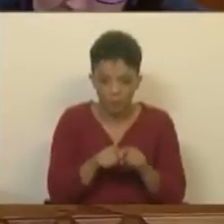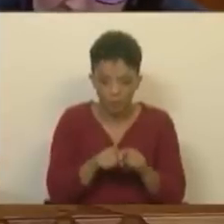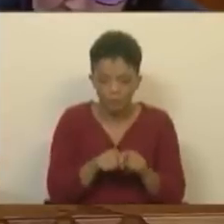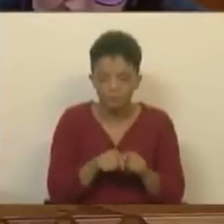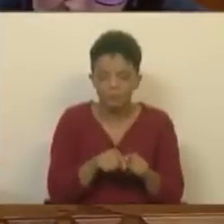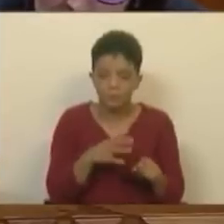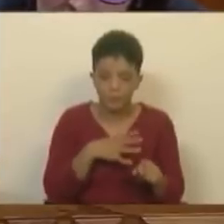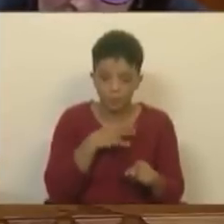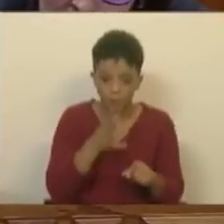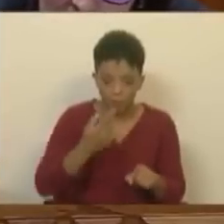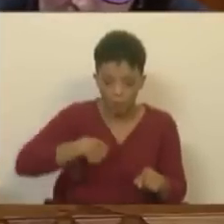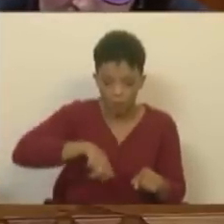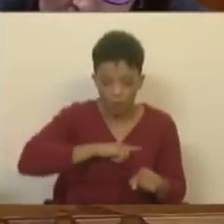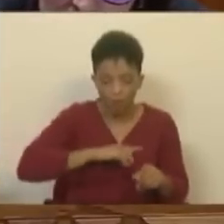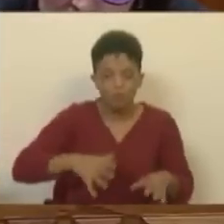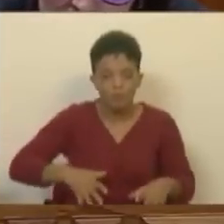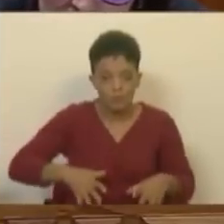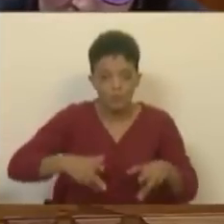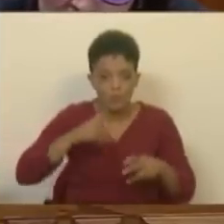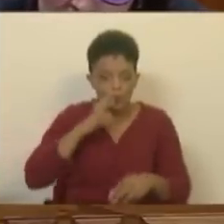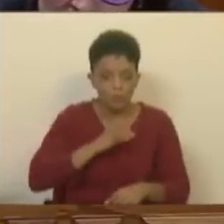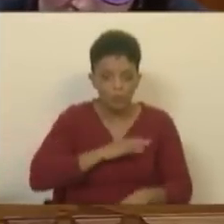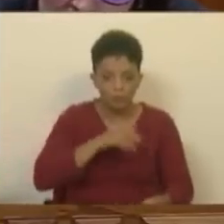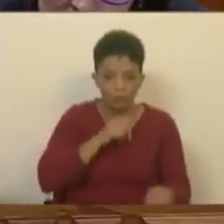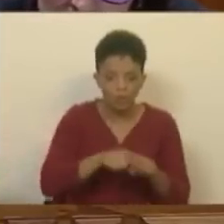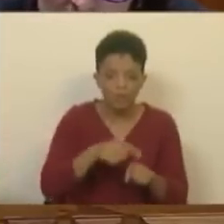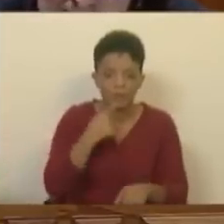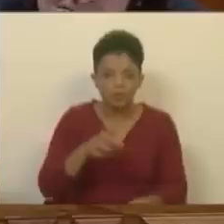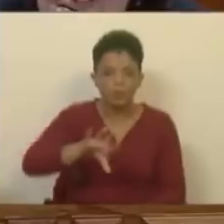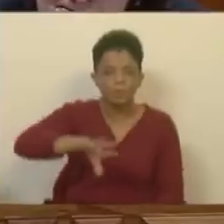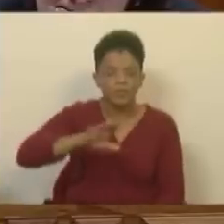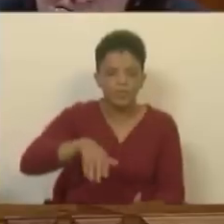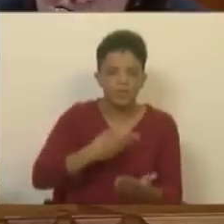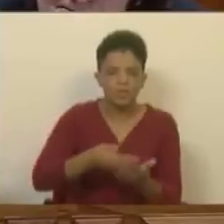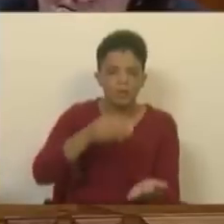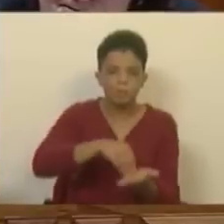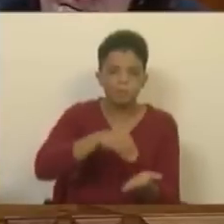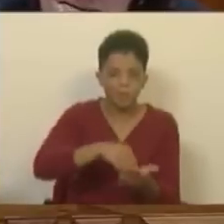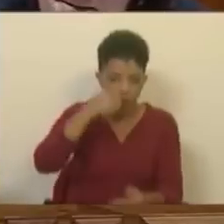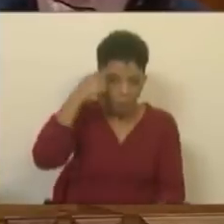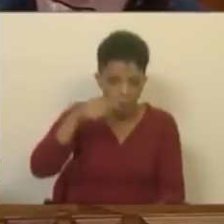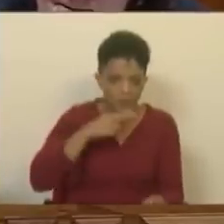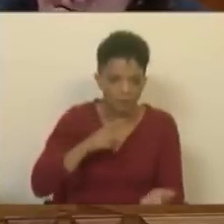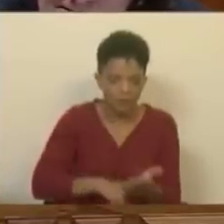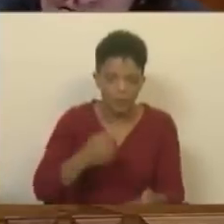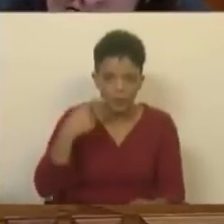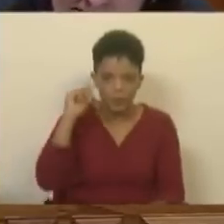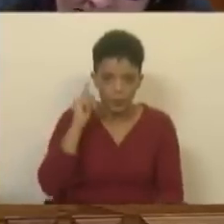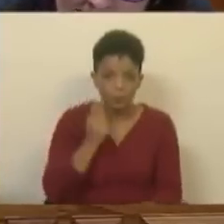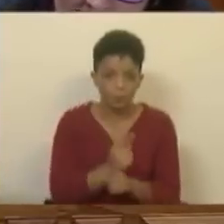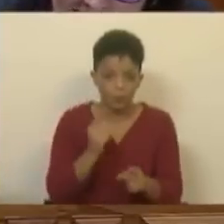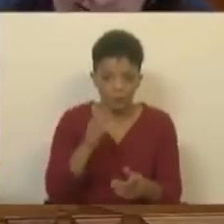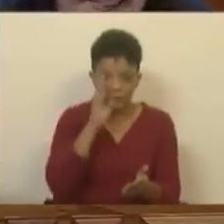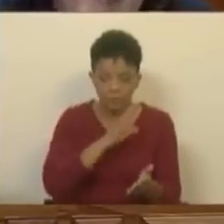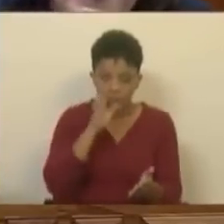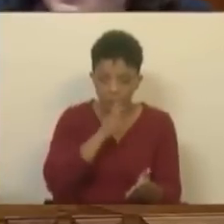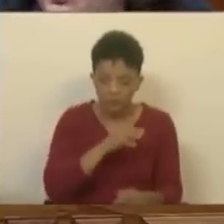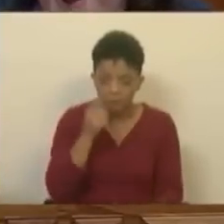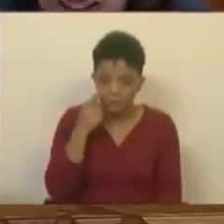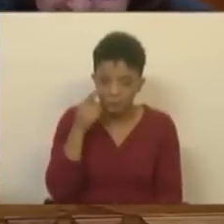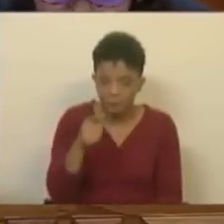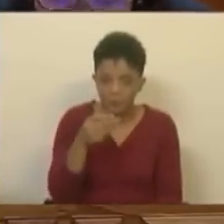quando eu digo que nós crescemos o país tem empobrecido como sabe não é verdade porque se for ver